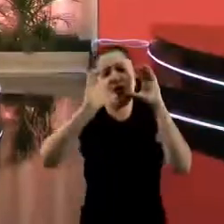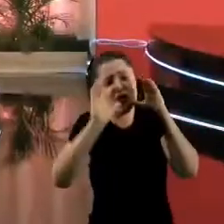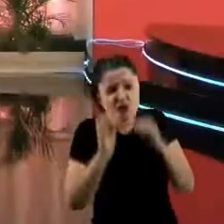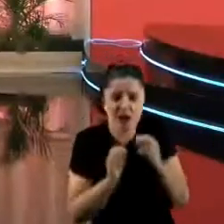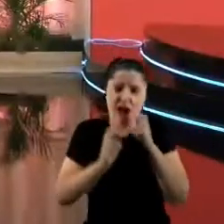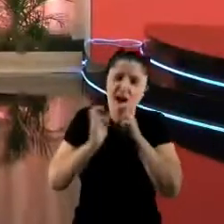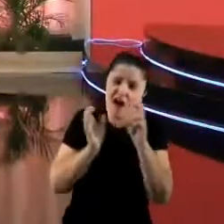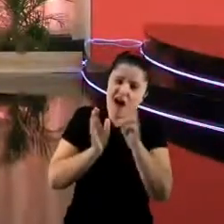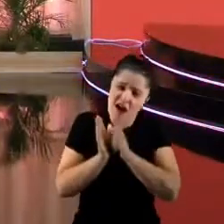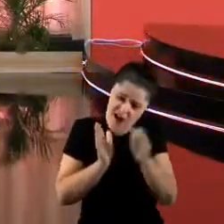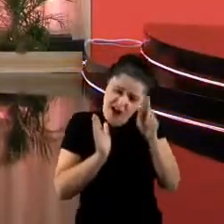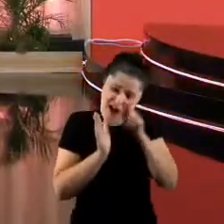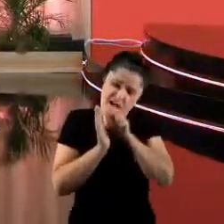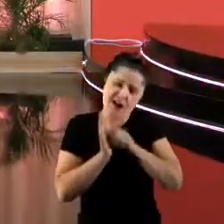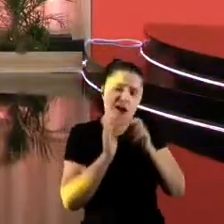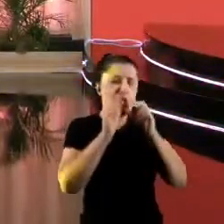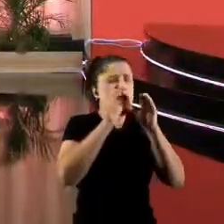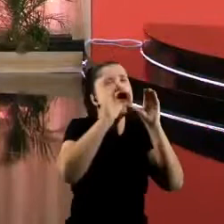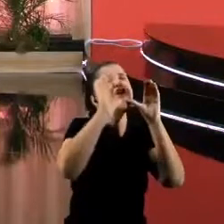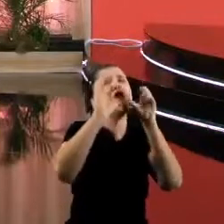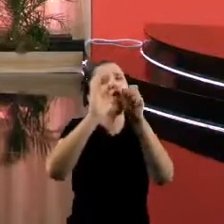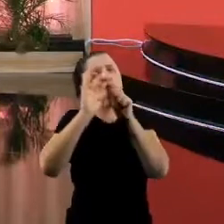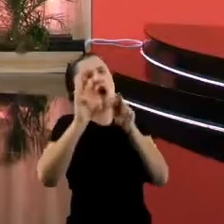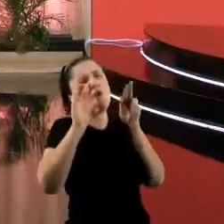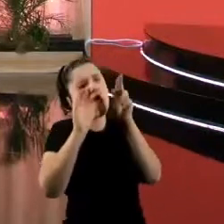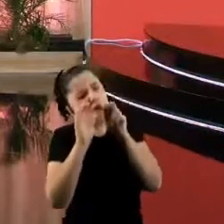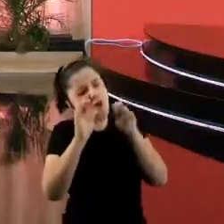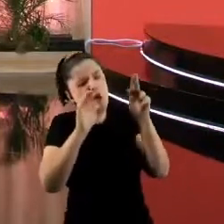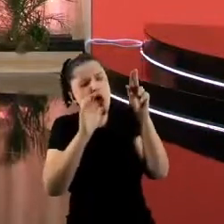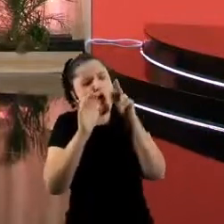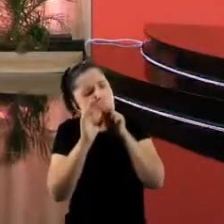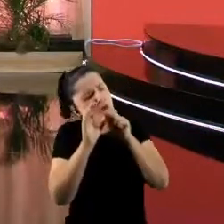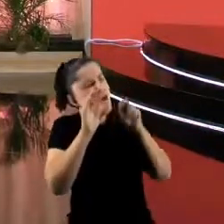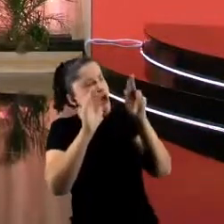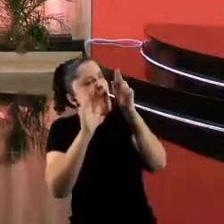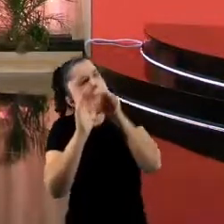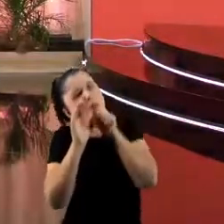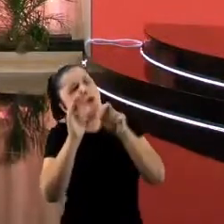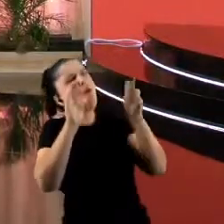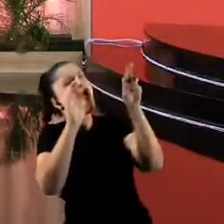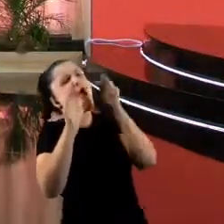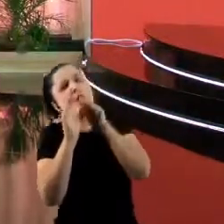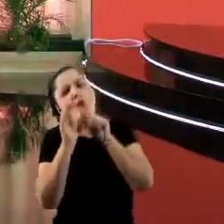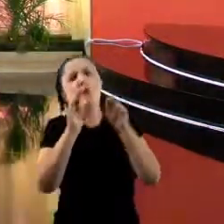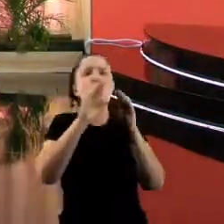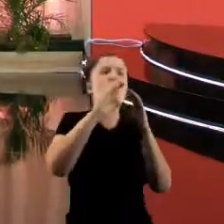E lá de coração, cachorro, solta aquele uivão. Solta o uivão.